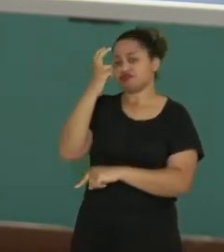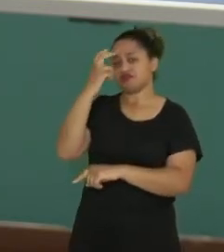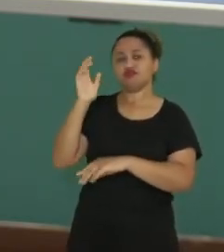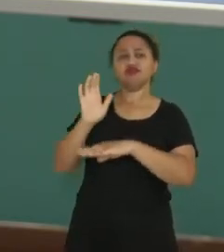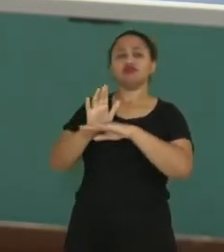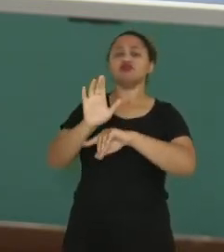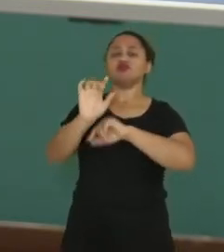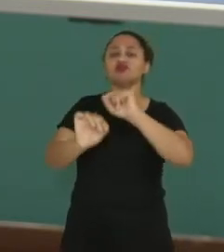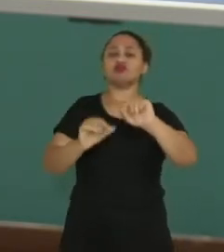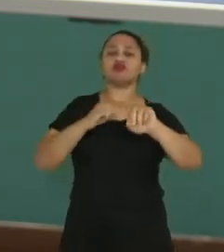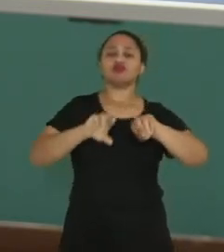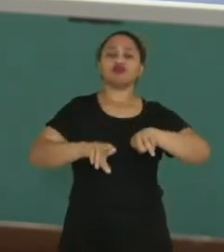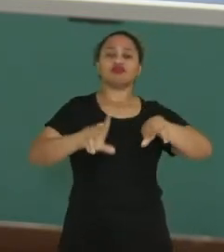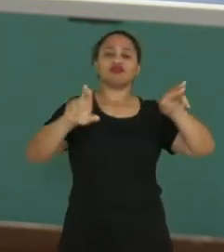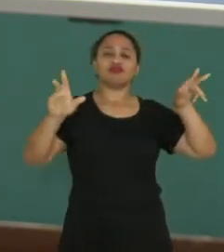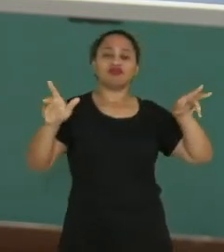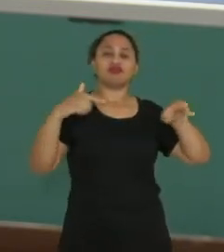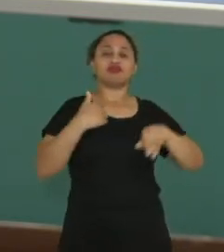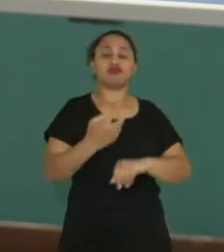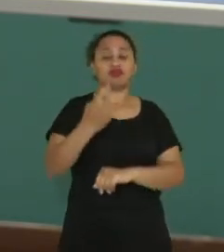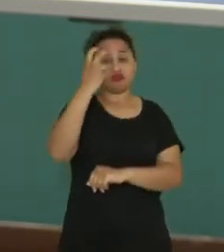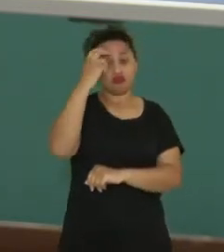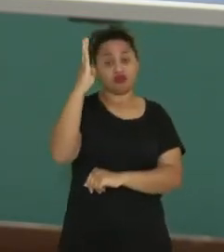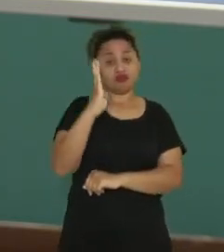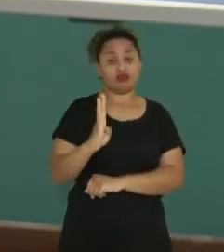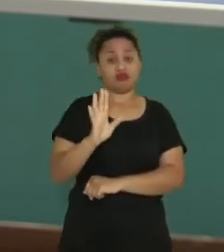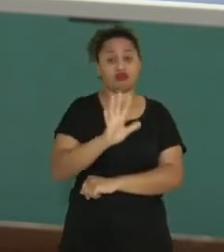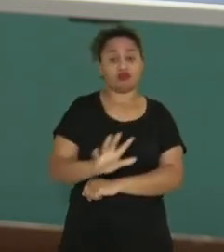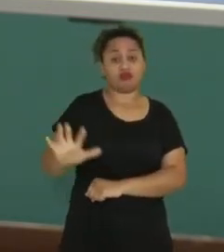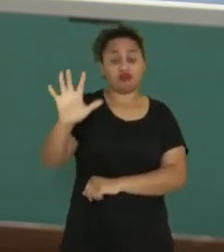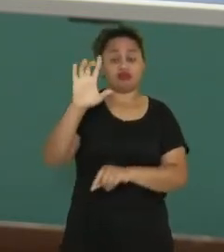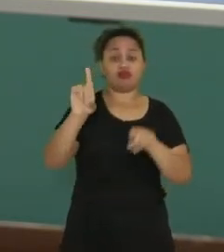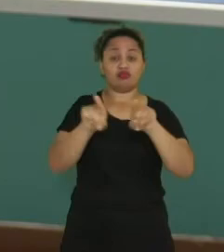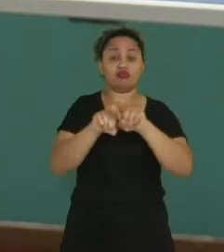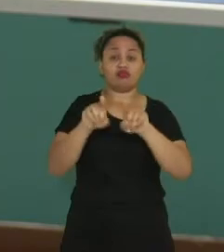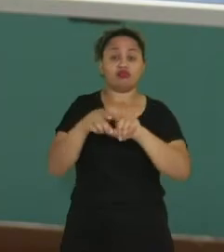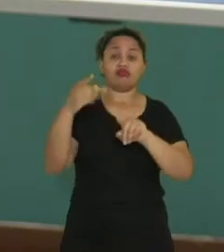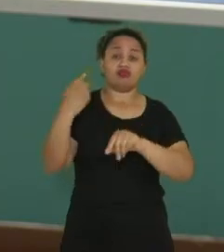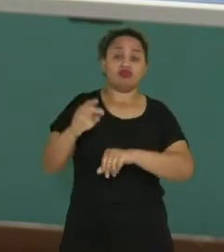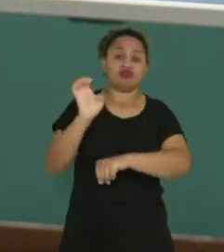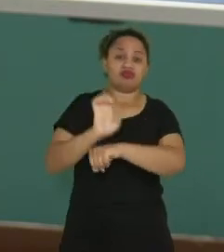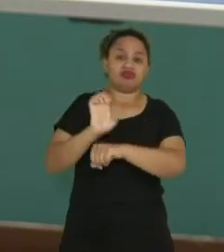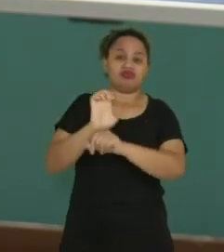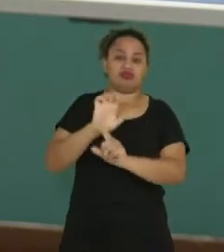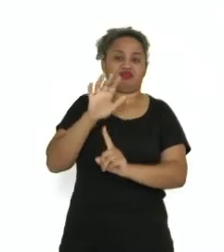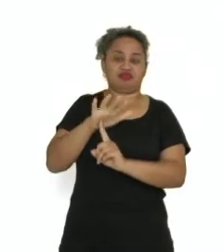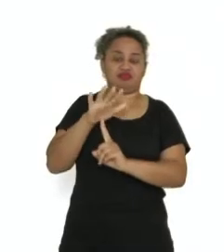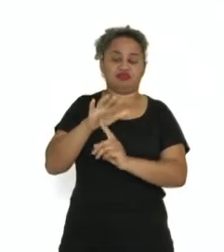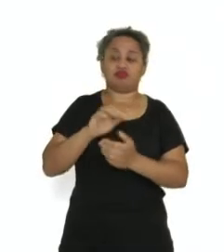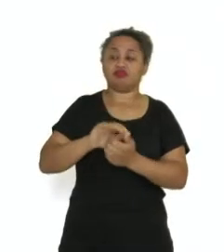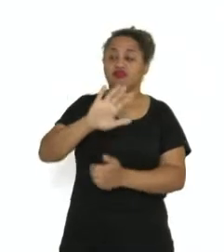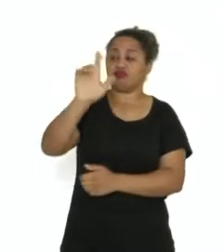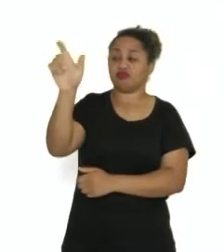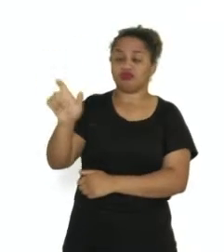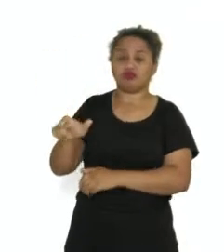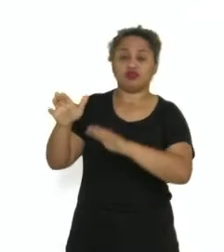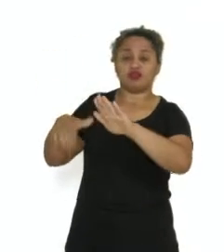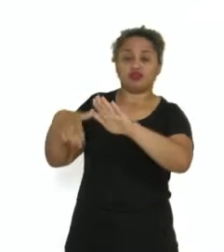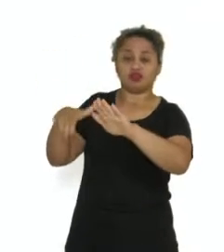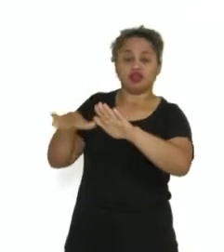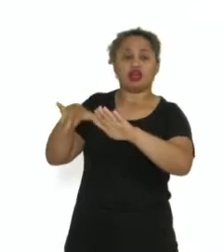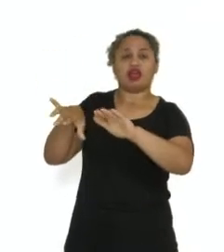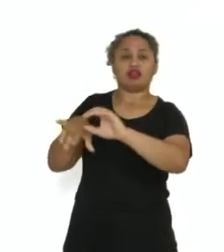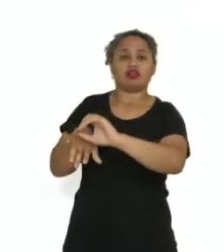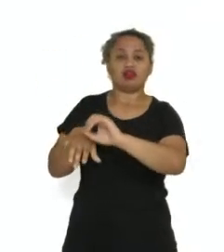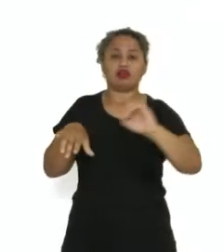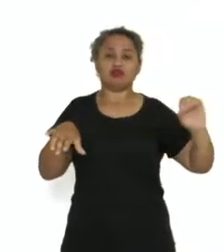essa diversidade cultural, tanto no Brasil como aqui no nosso estado do Paraná, né? Do litoral do Paraná ao oeste, né, da